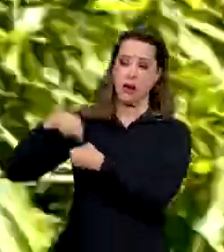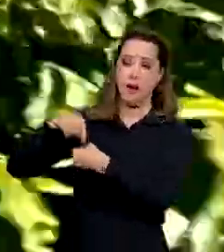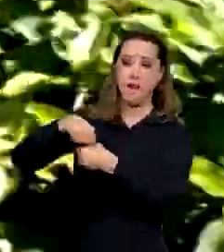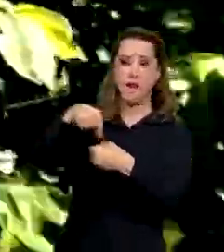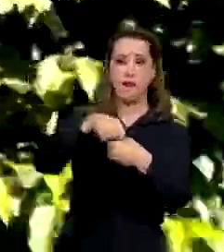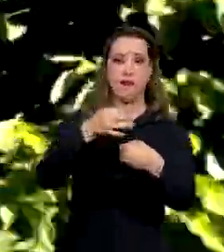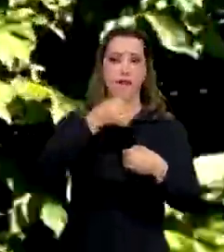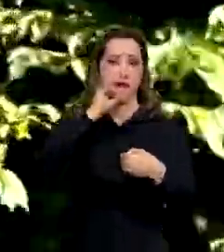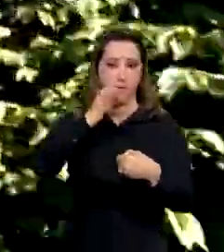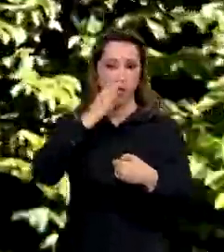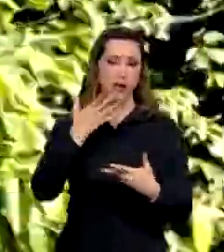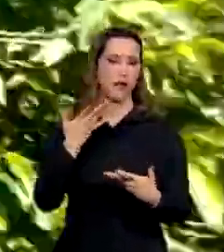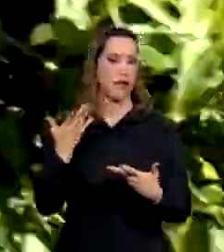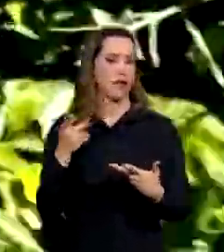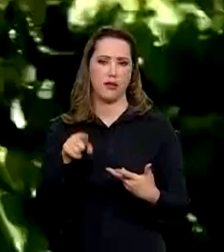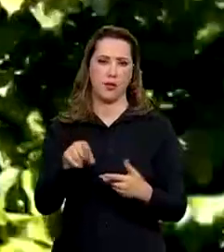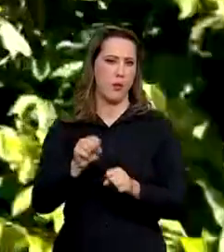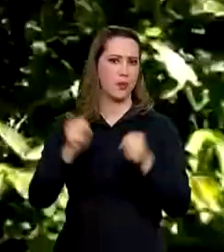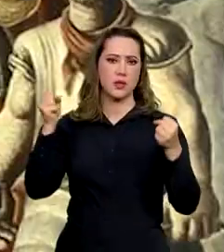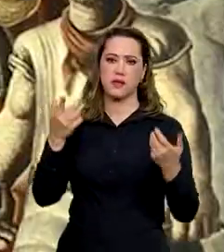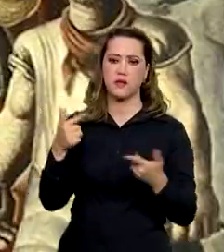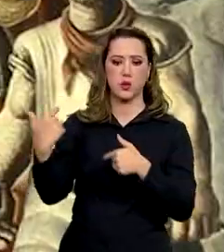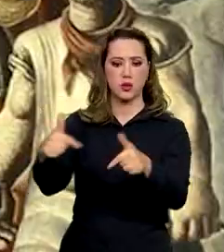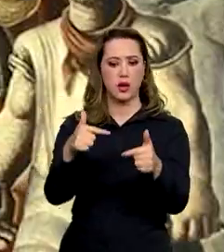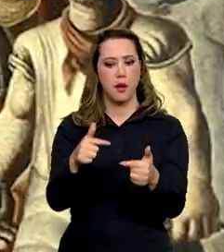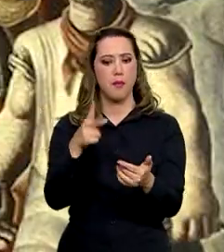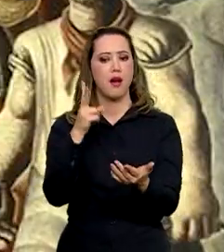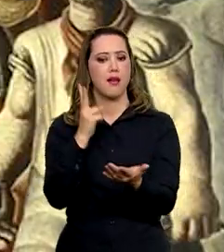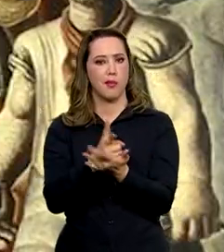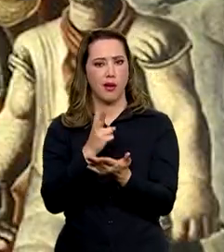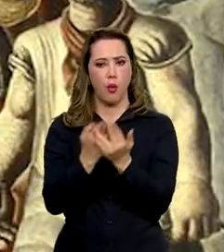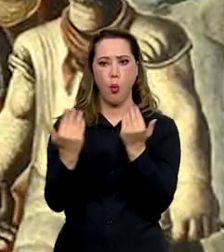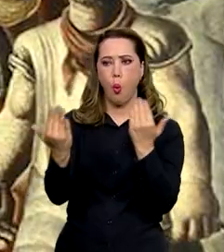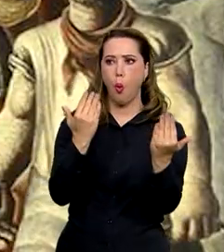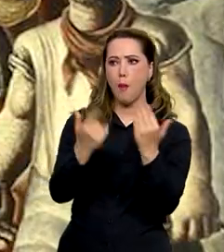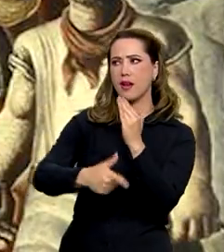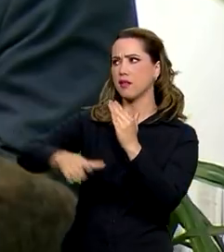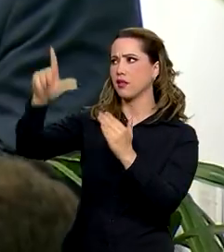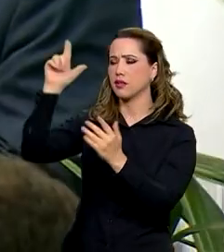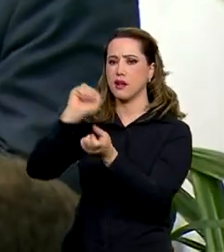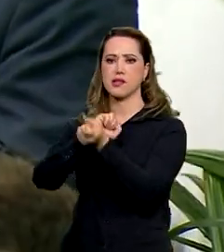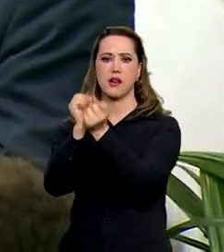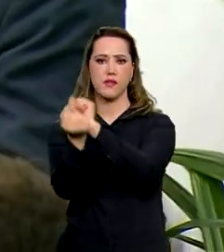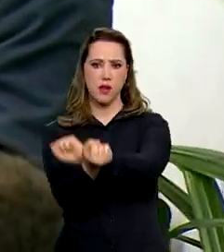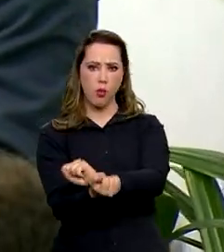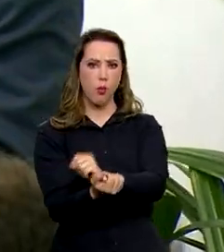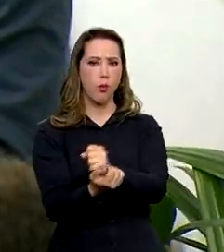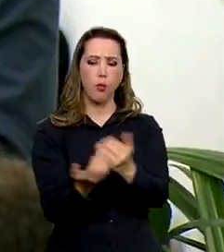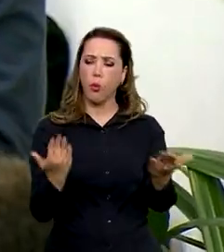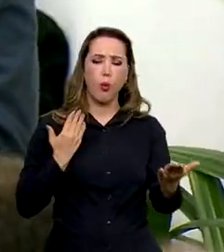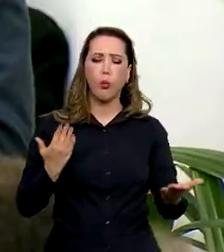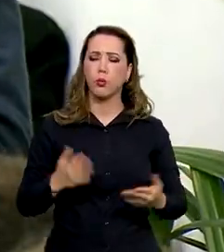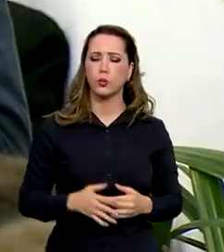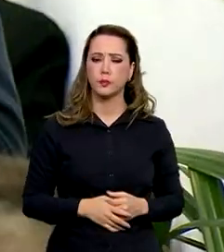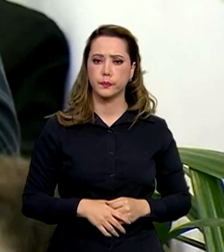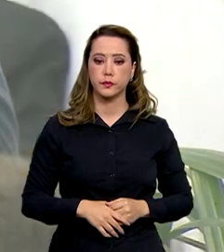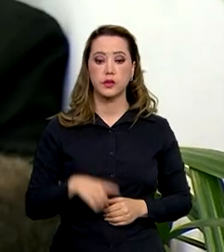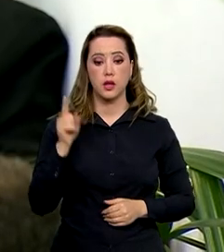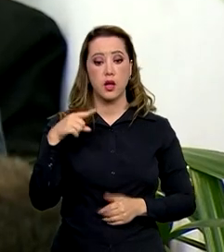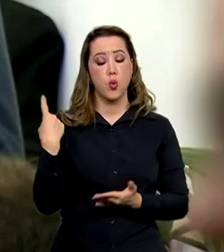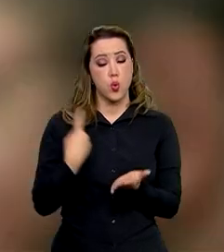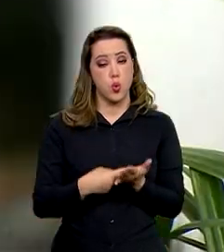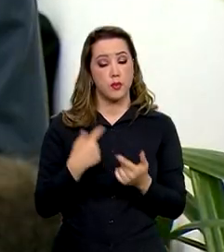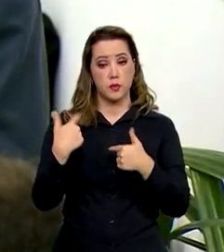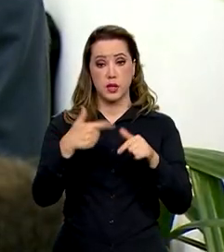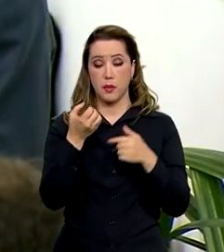é inadmissível que a forma de trabalho ainda remonte aos tempos da escravidão. É um pacto pelo trabalho decente,